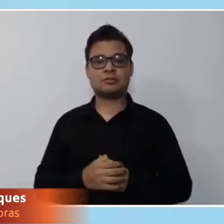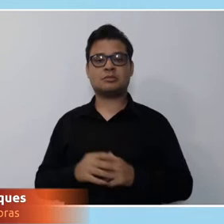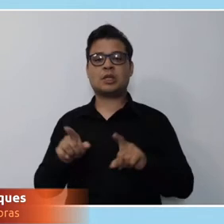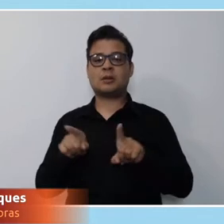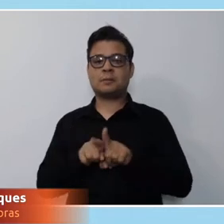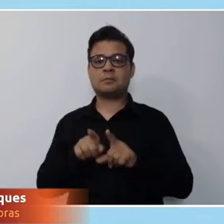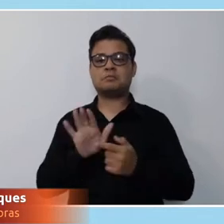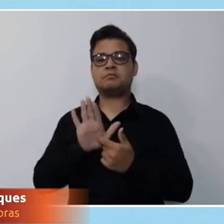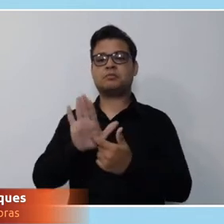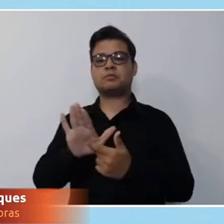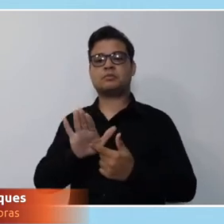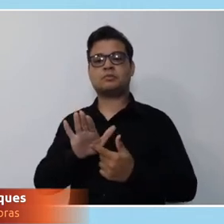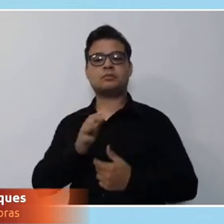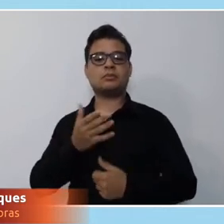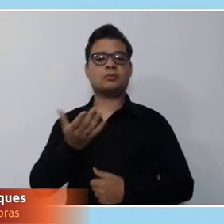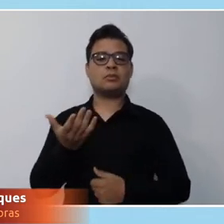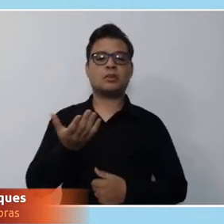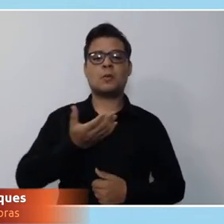né? Que eles